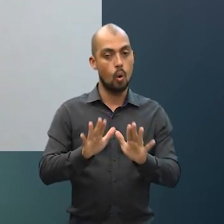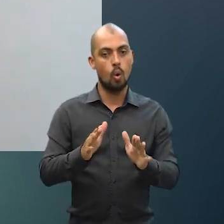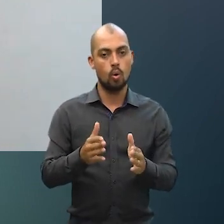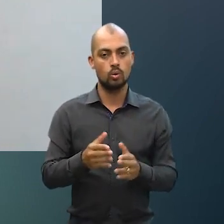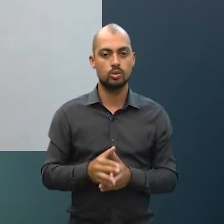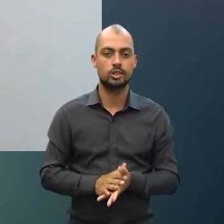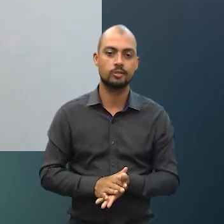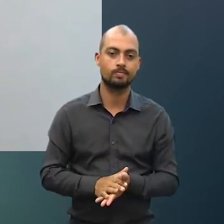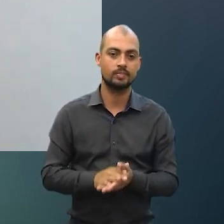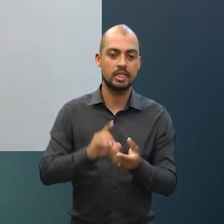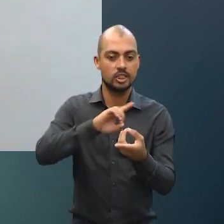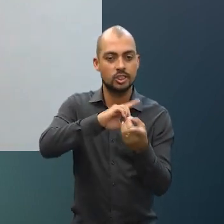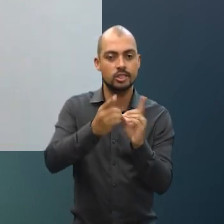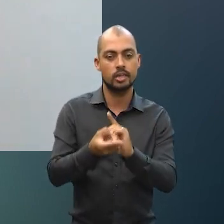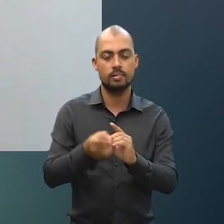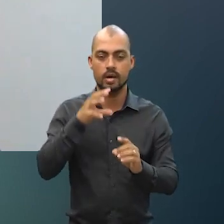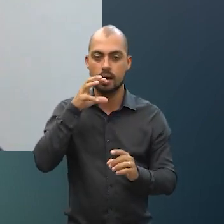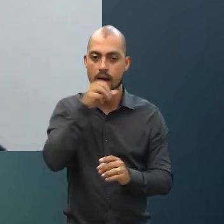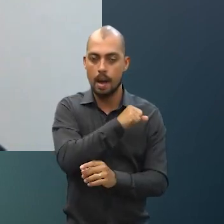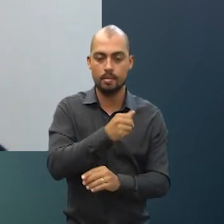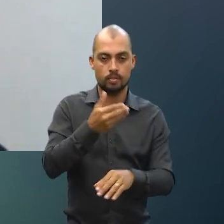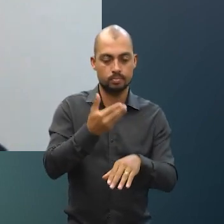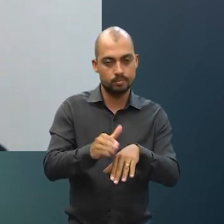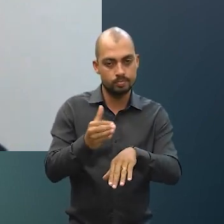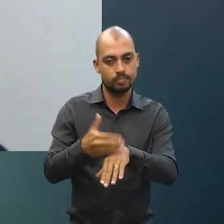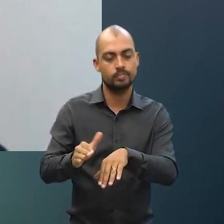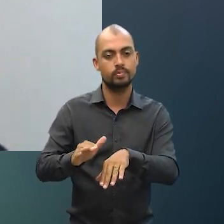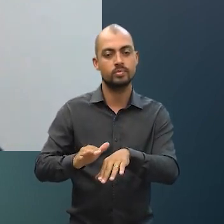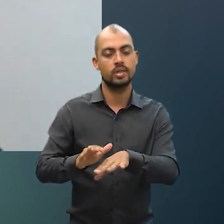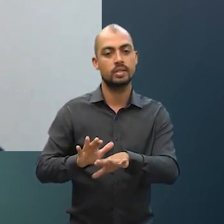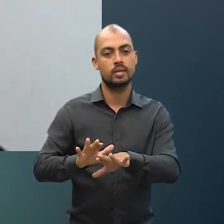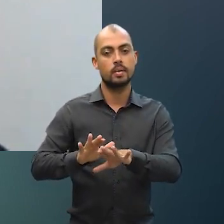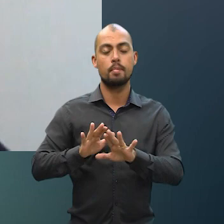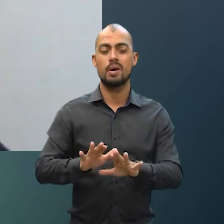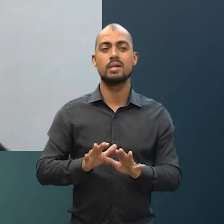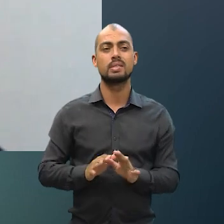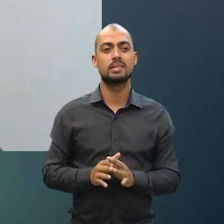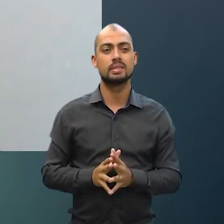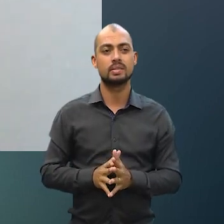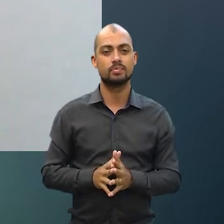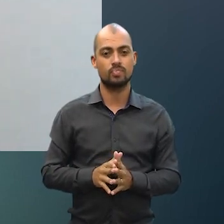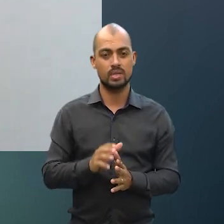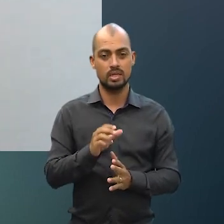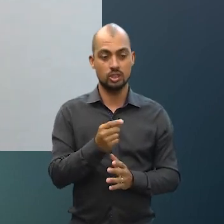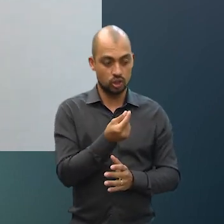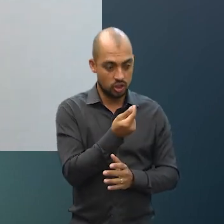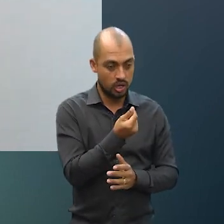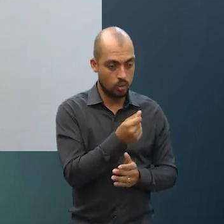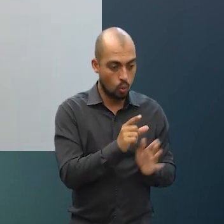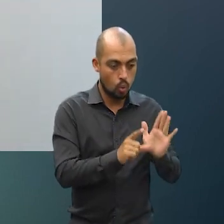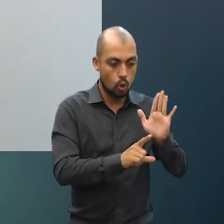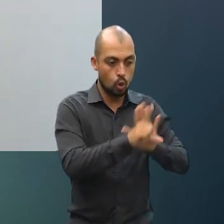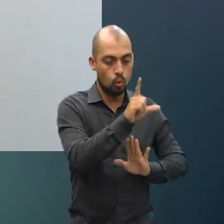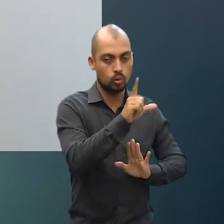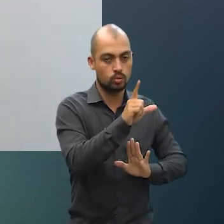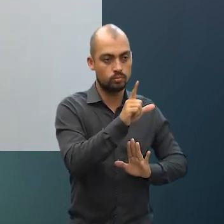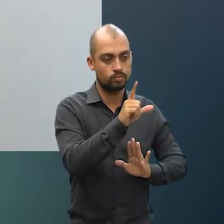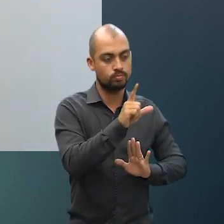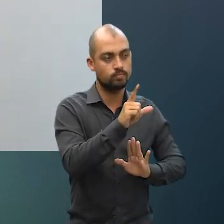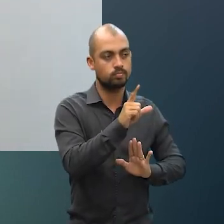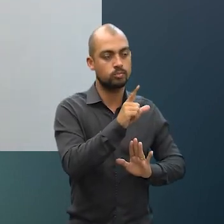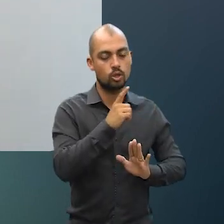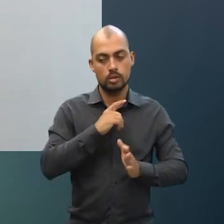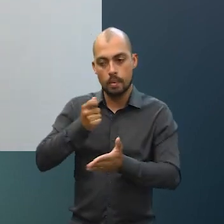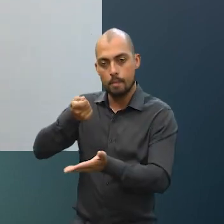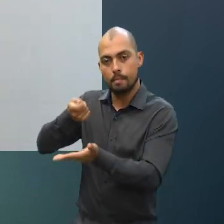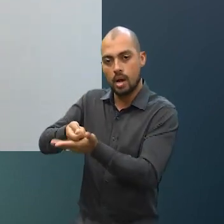dinâmica rodar de forma muito prática. O que sobra, nós pagamos toda quarta-feira para ele através de um